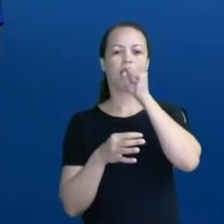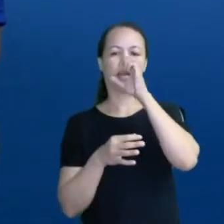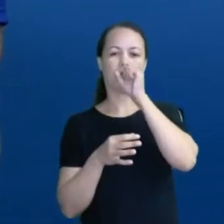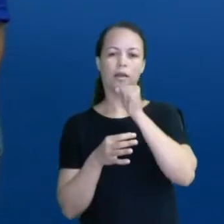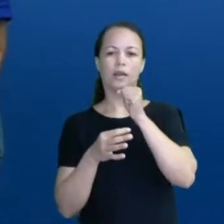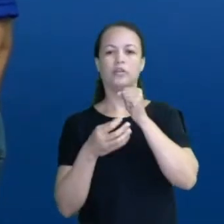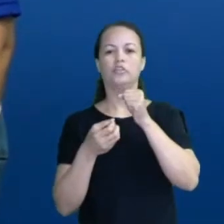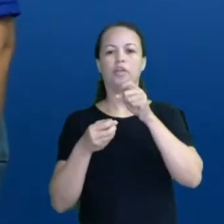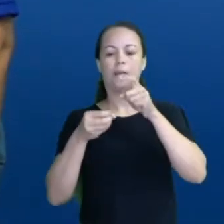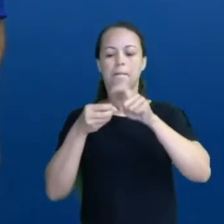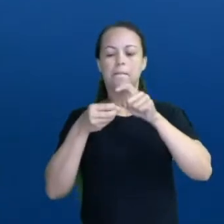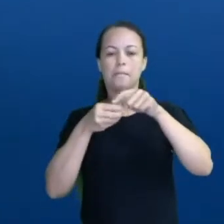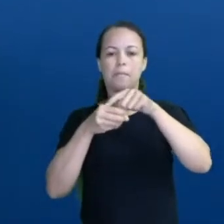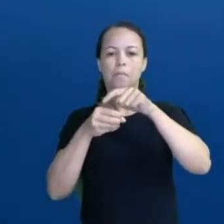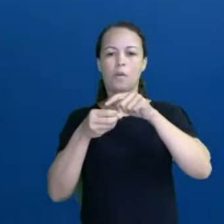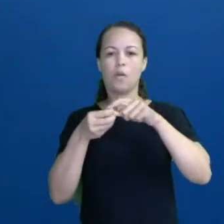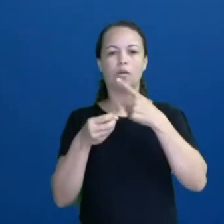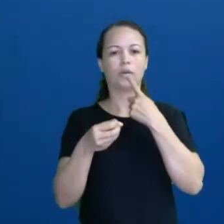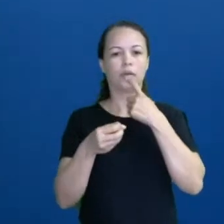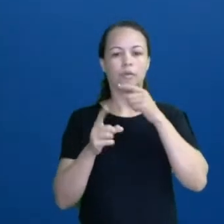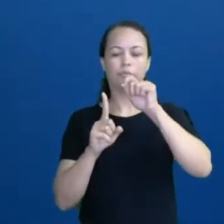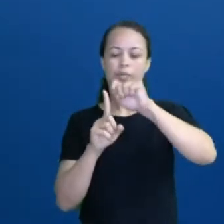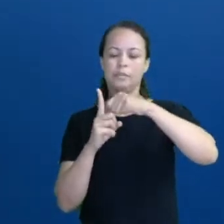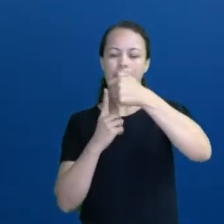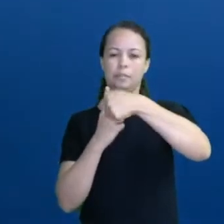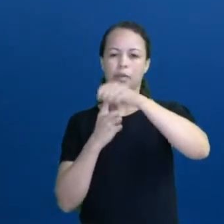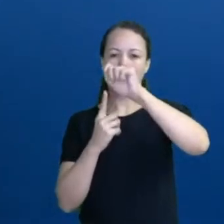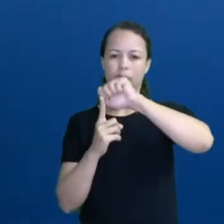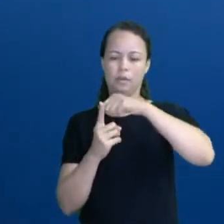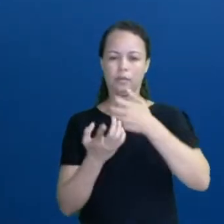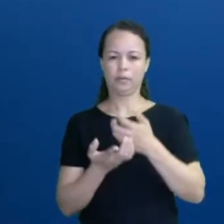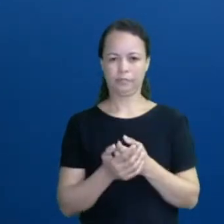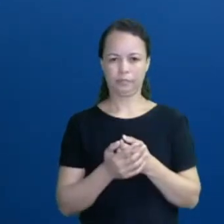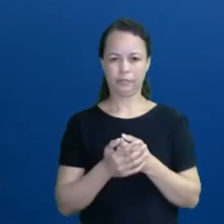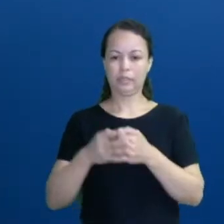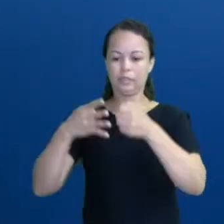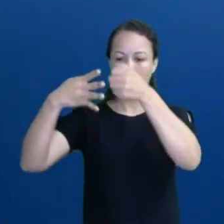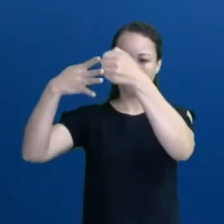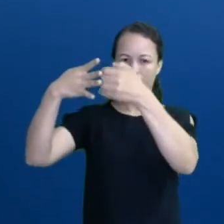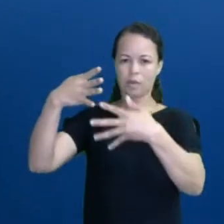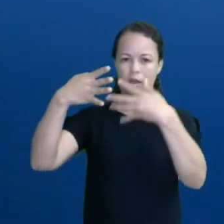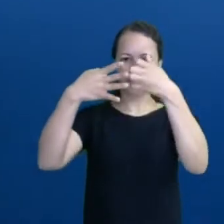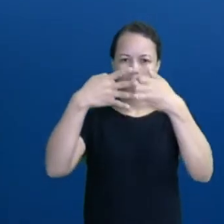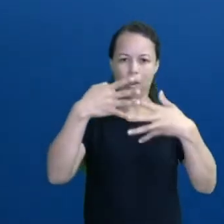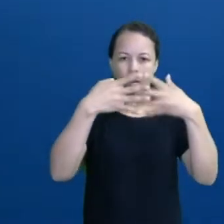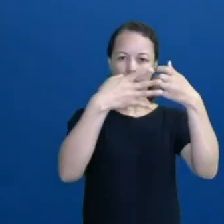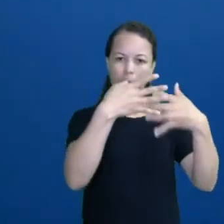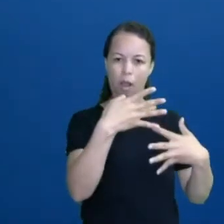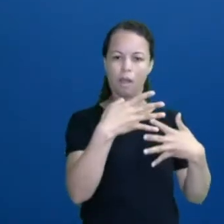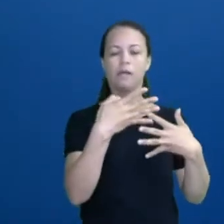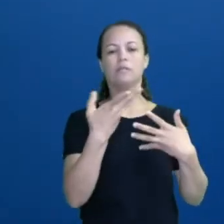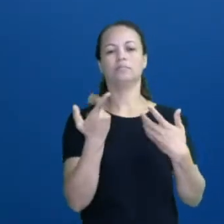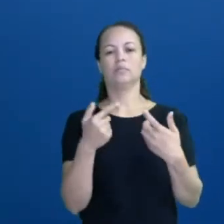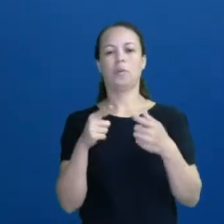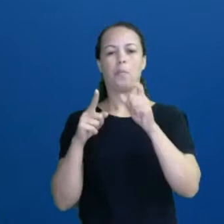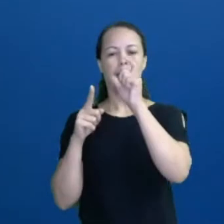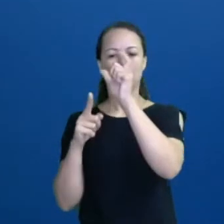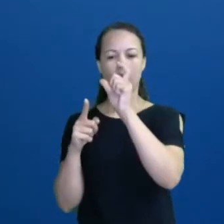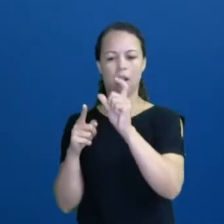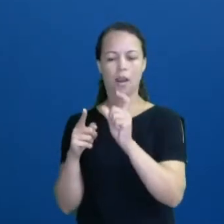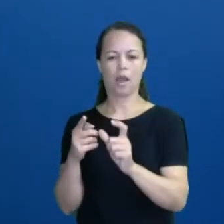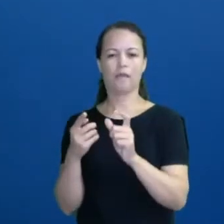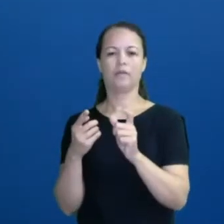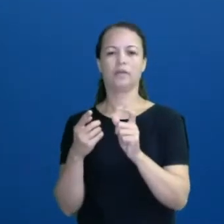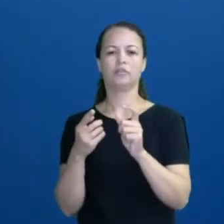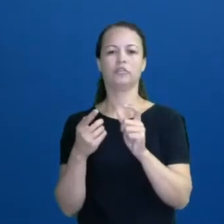e banana. Então, esses textos aqui são listas. Por quê? São palavras que foram escritas